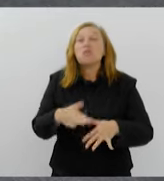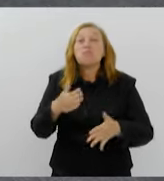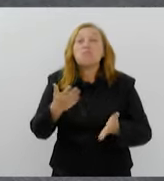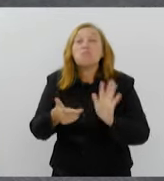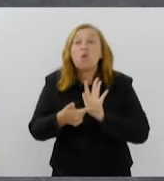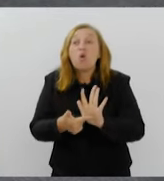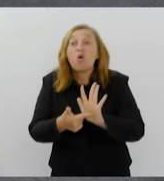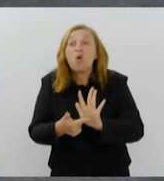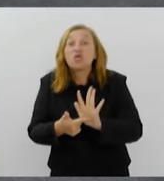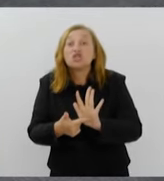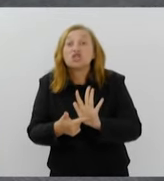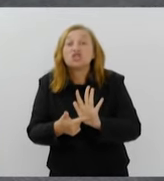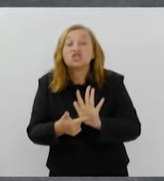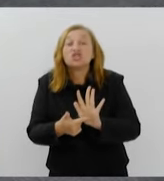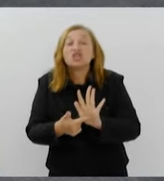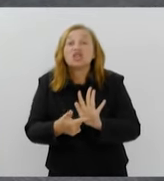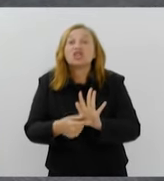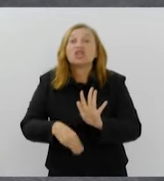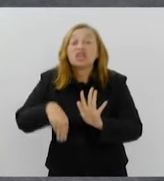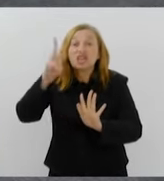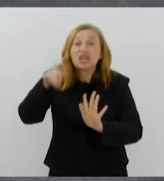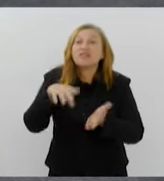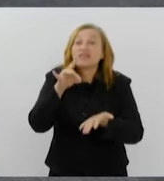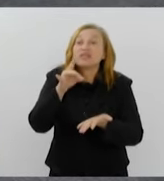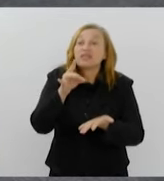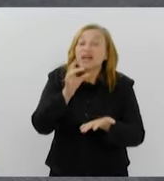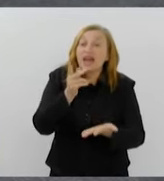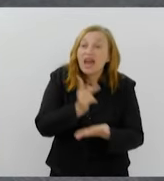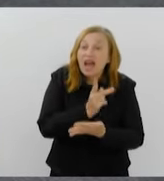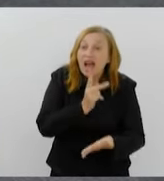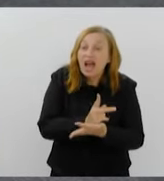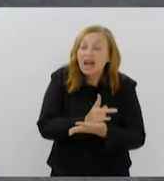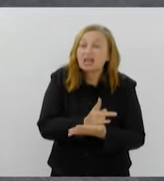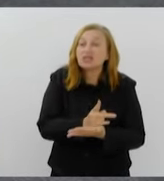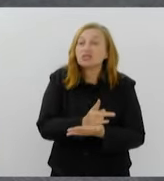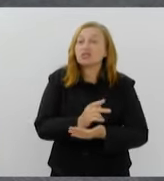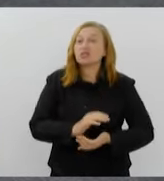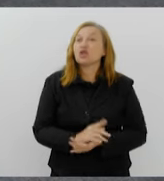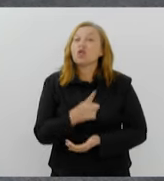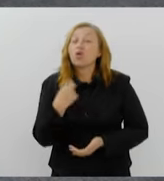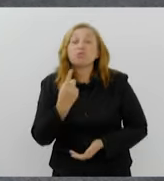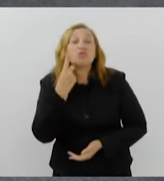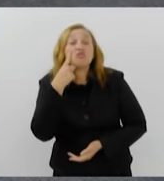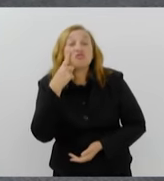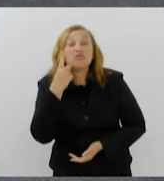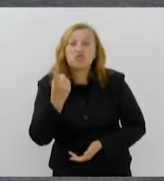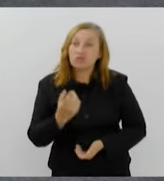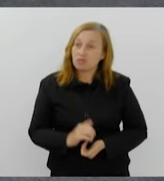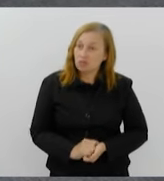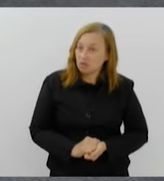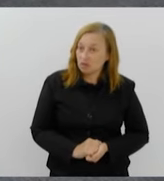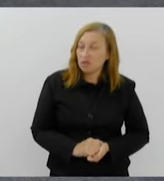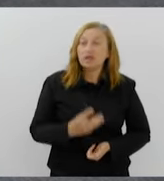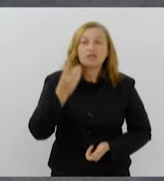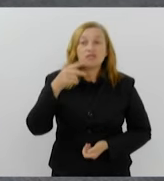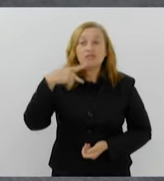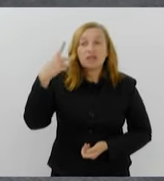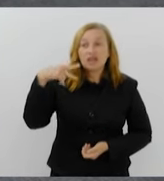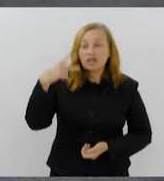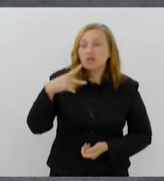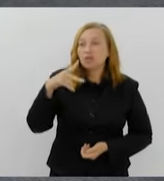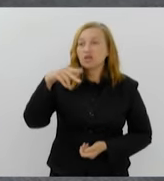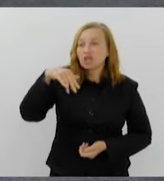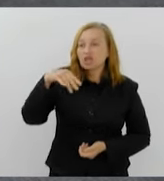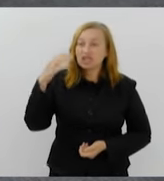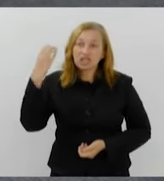essa quadrilha que vive de fazer essa hipocrisia como nós vimos com o vereador em Niterói como